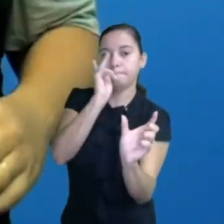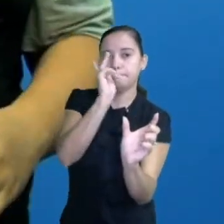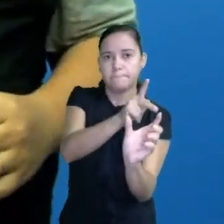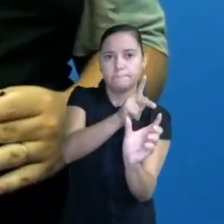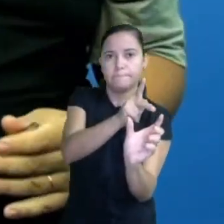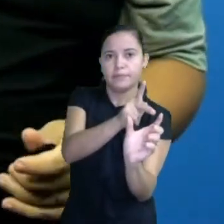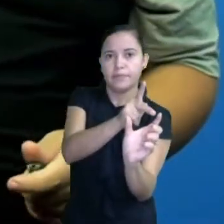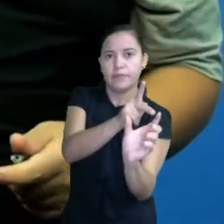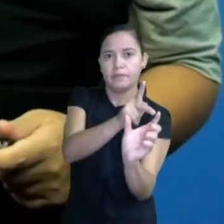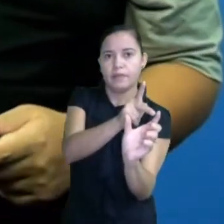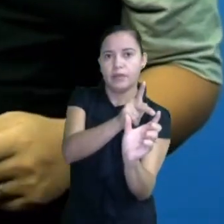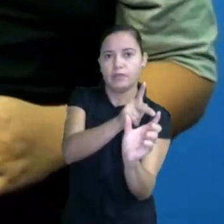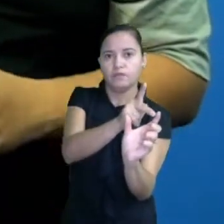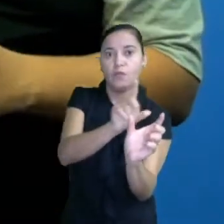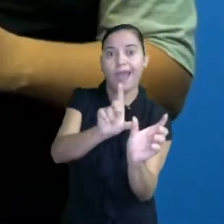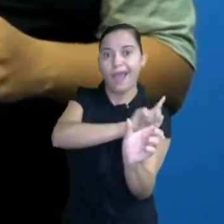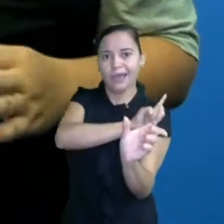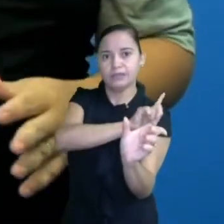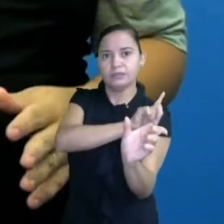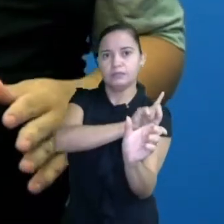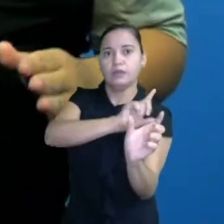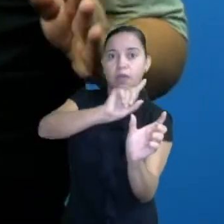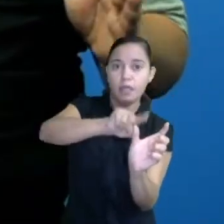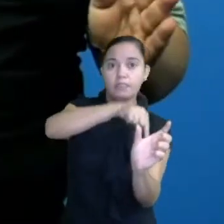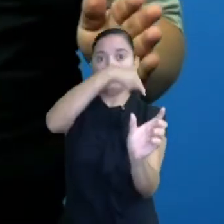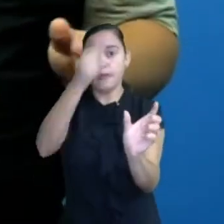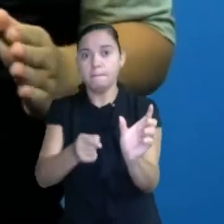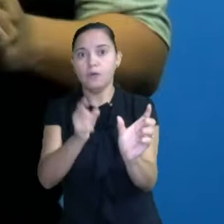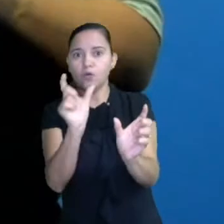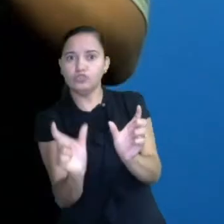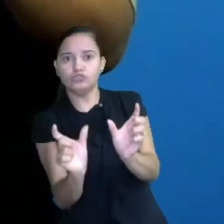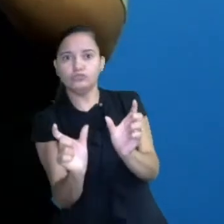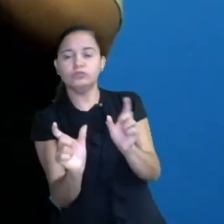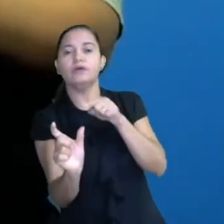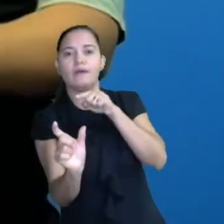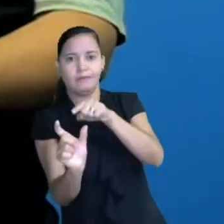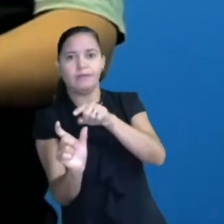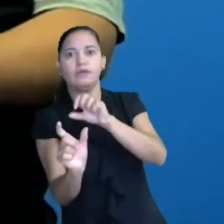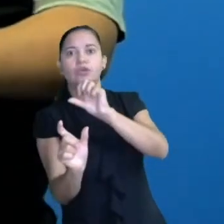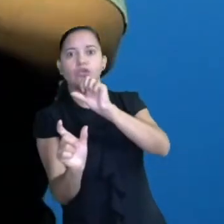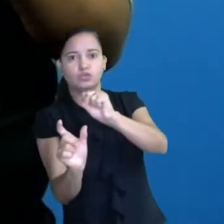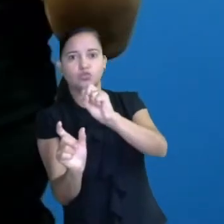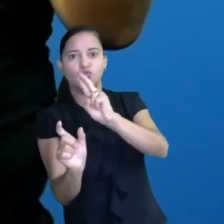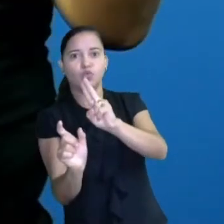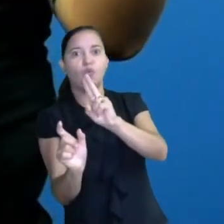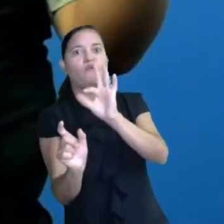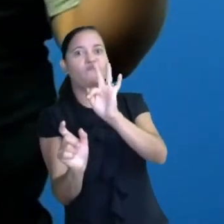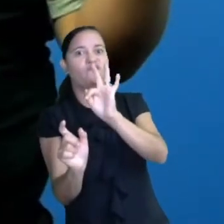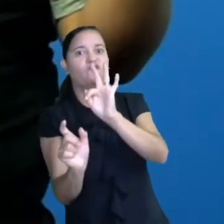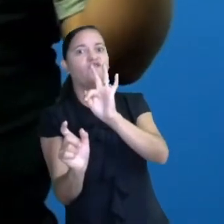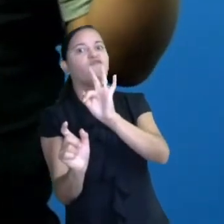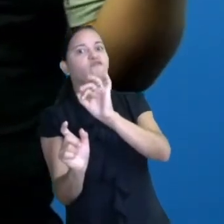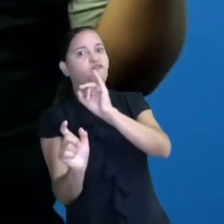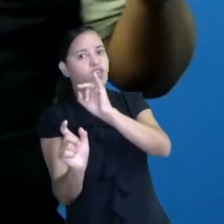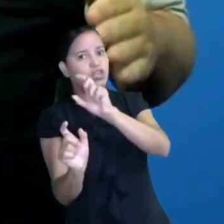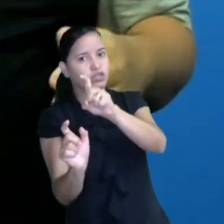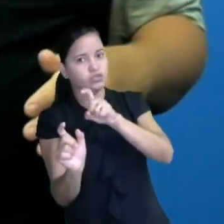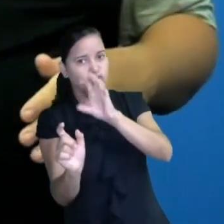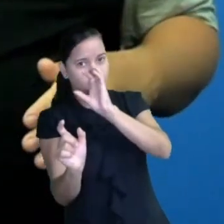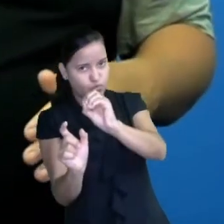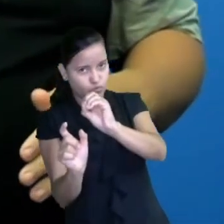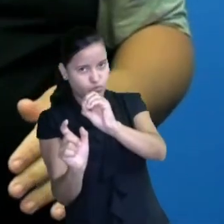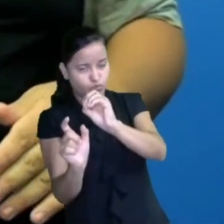prefixo. Veio depois, sufixo. Lembrando que o radical vai ficar no meio. Antes do radical,